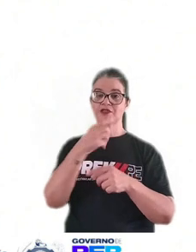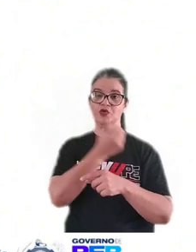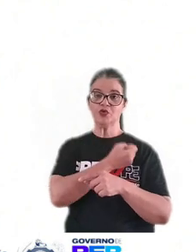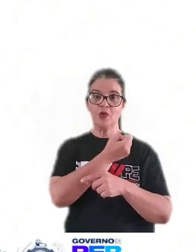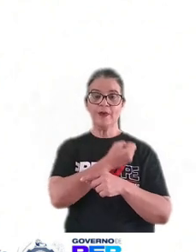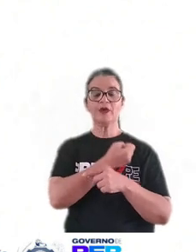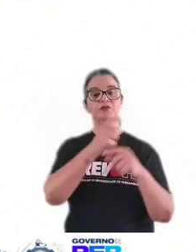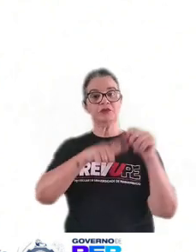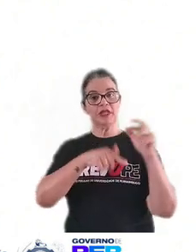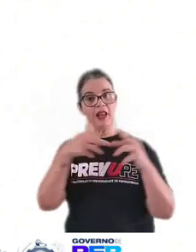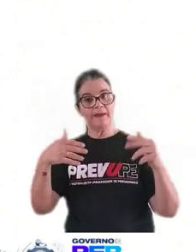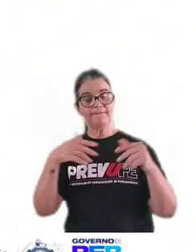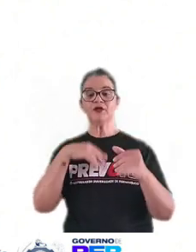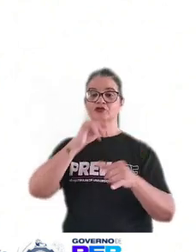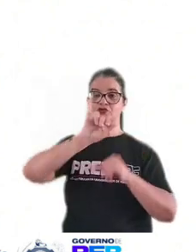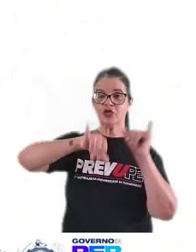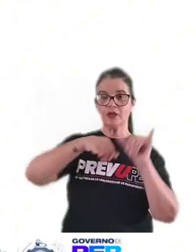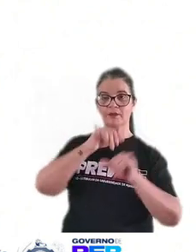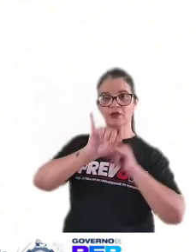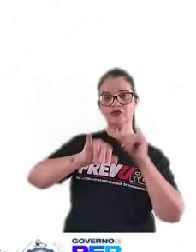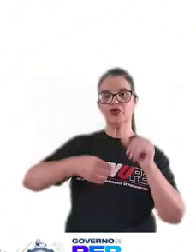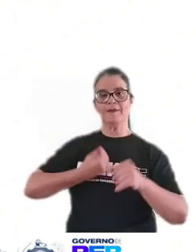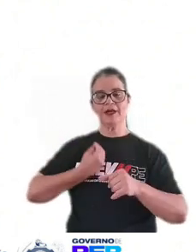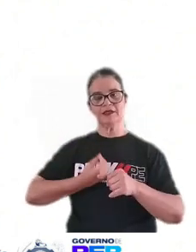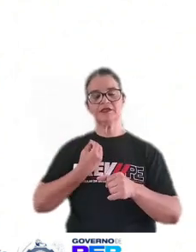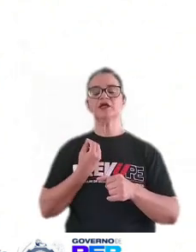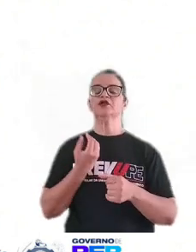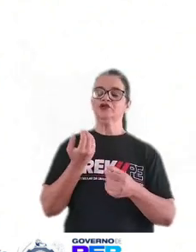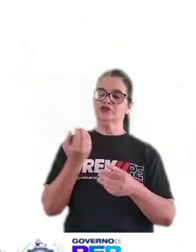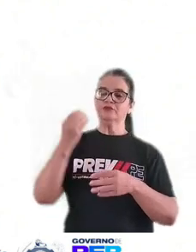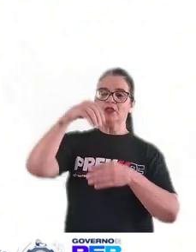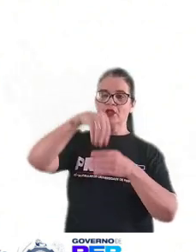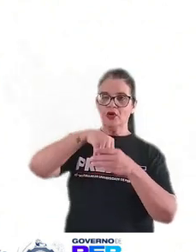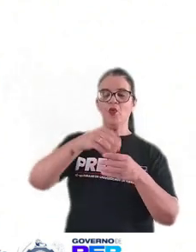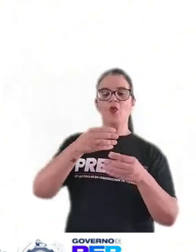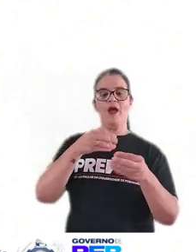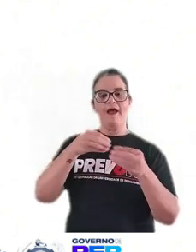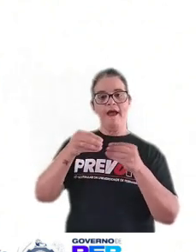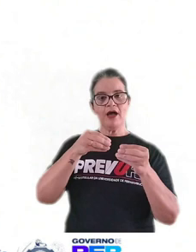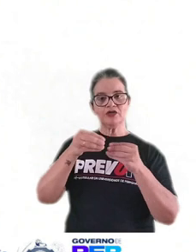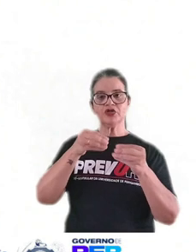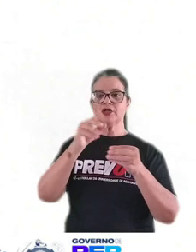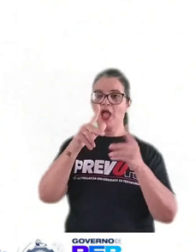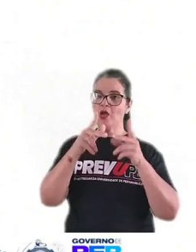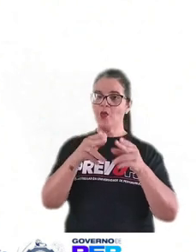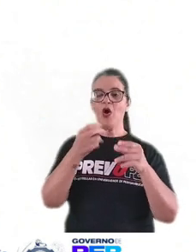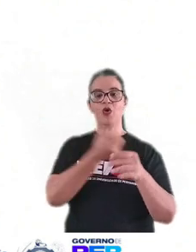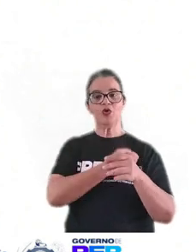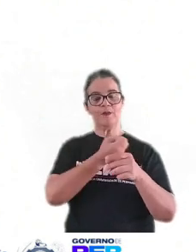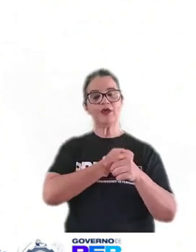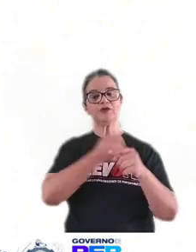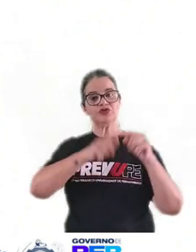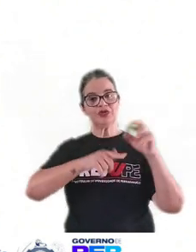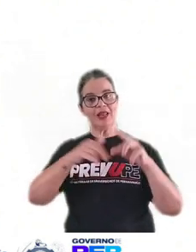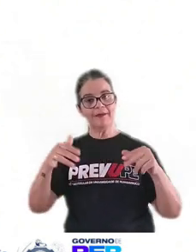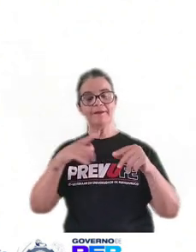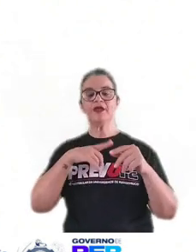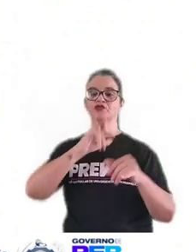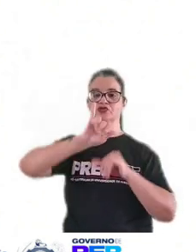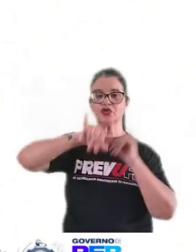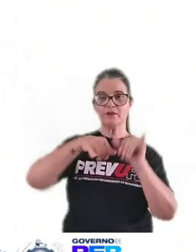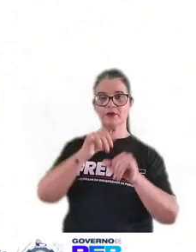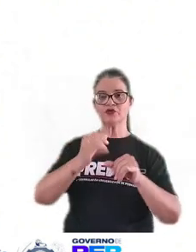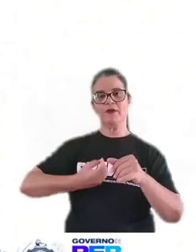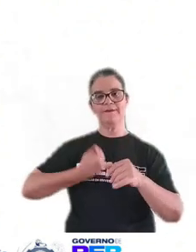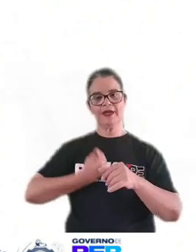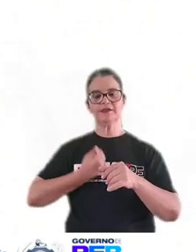verificar se o número de elementos químicos que estão presentes no reagente ele é igual ao número de elementos